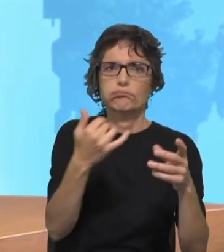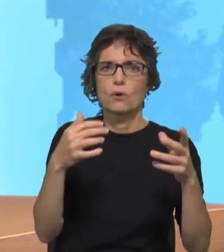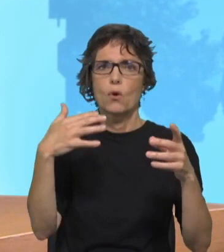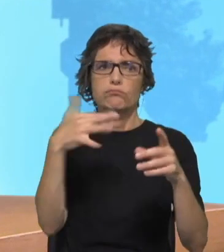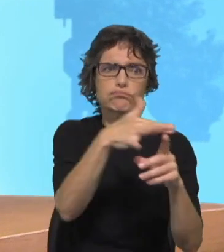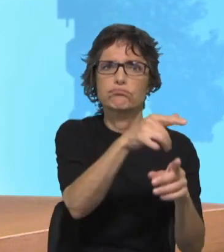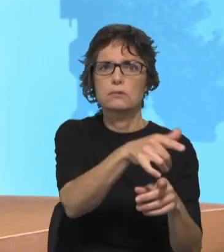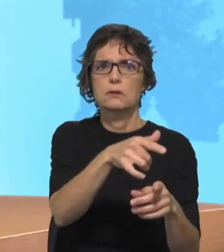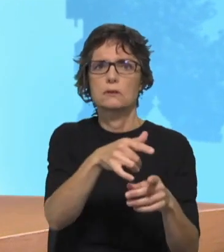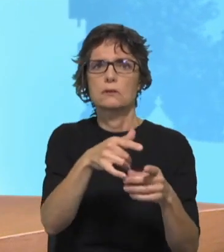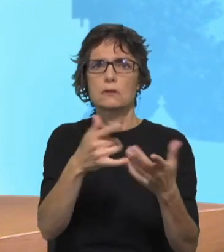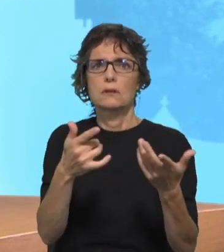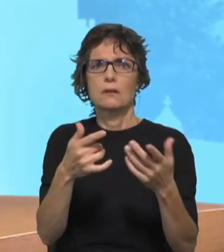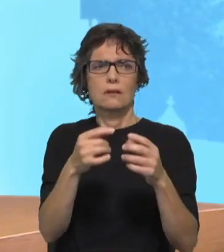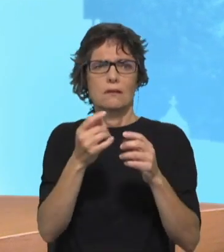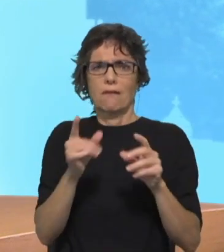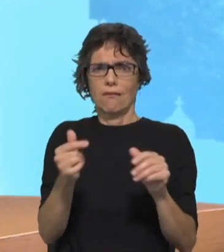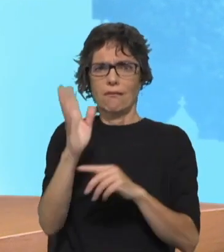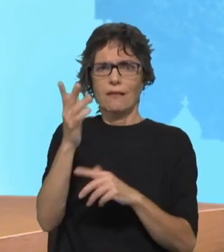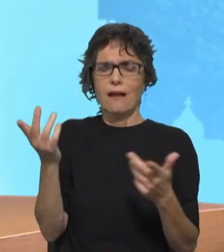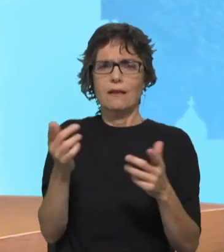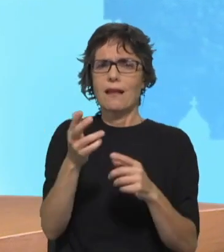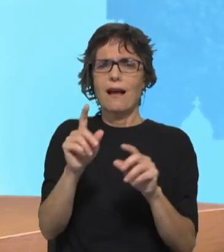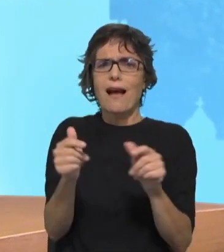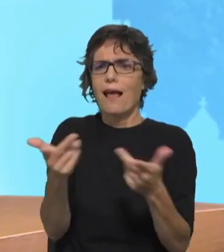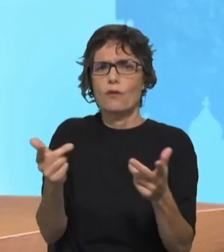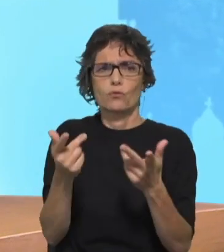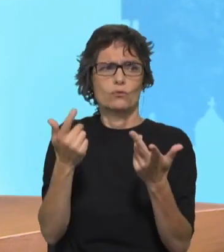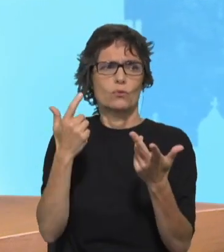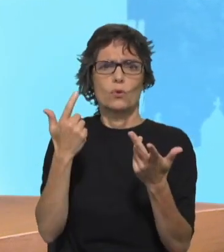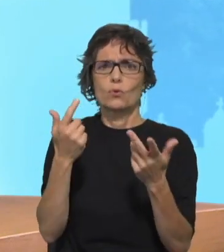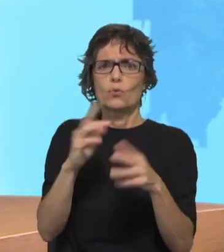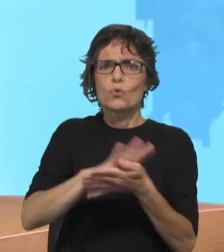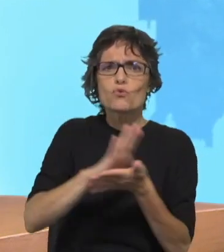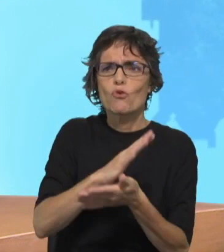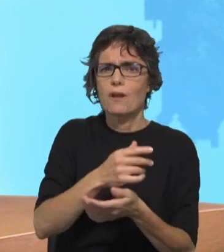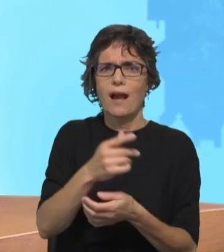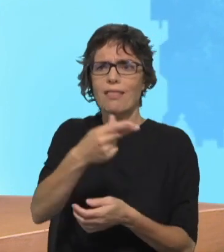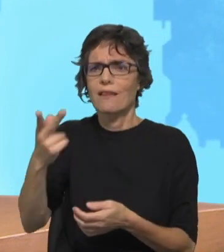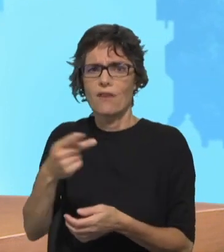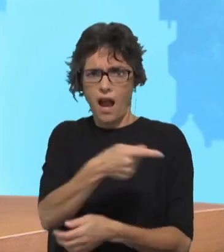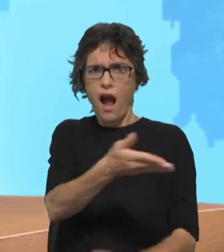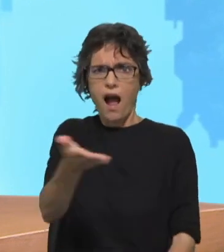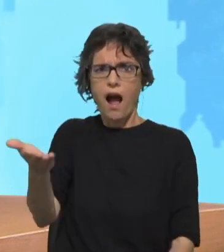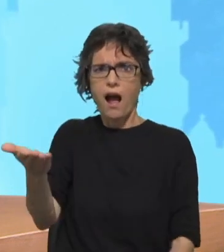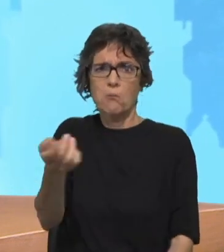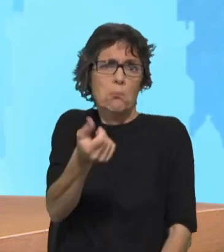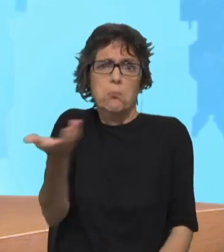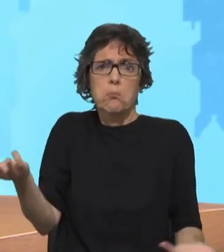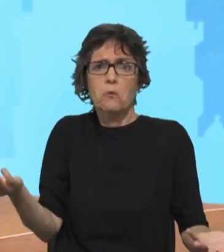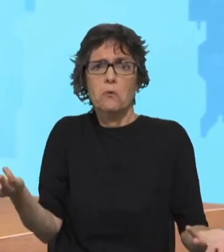nas televisões, nas rádios, nos jornais. É difícil. E, no entanto, a dimensão da brutalidade que acontece por causa